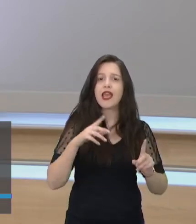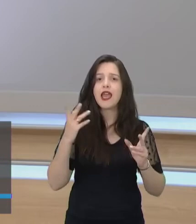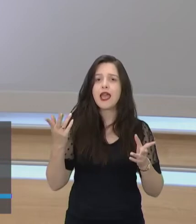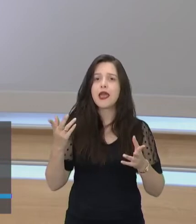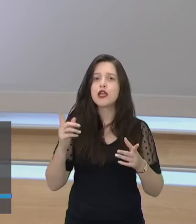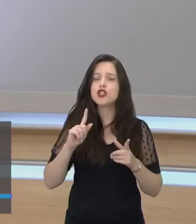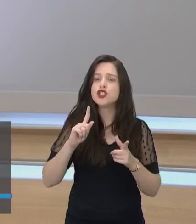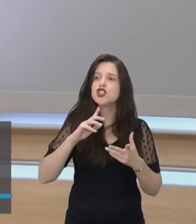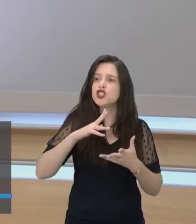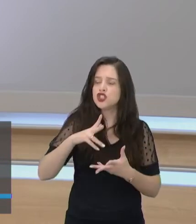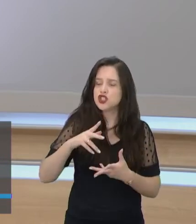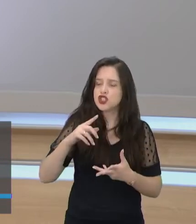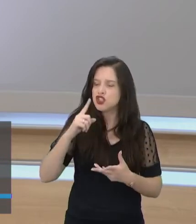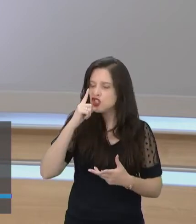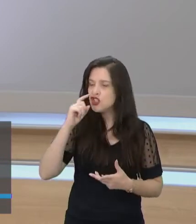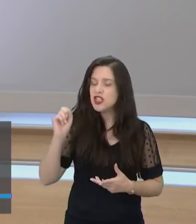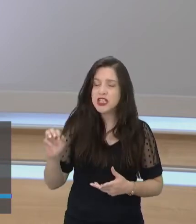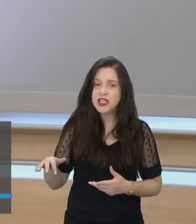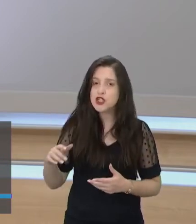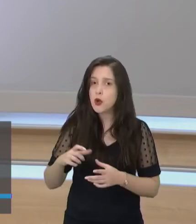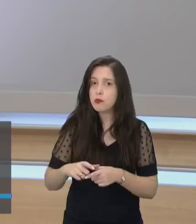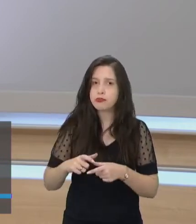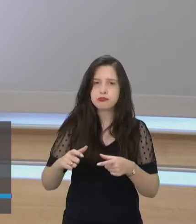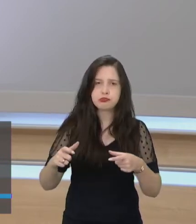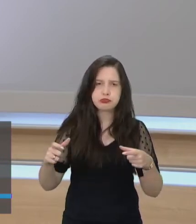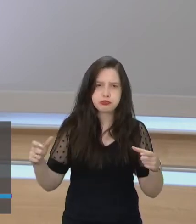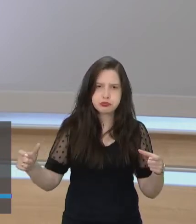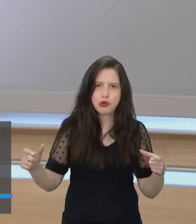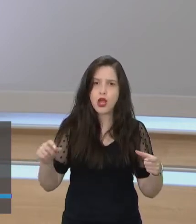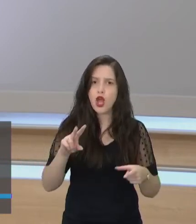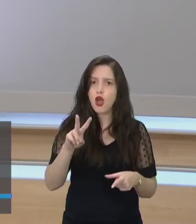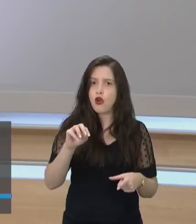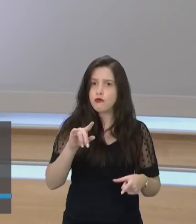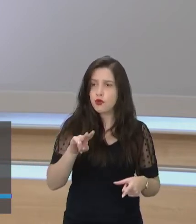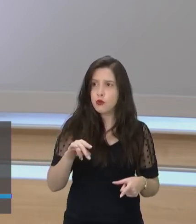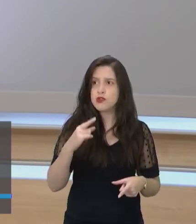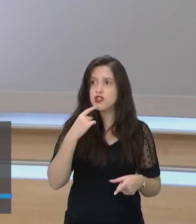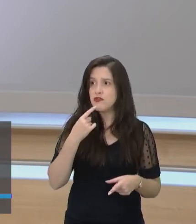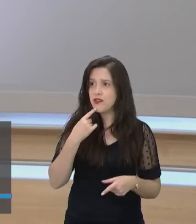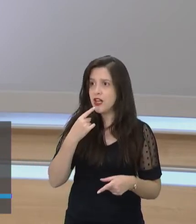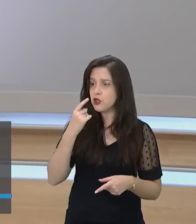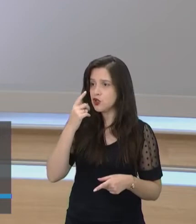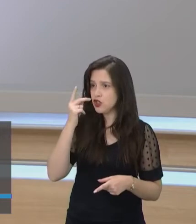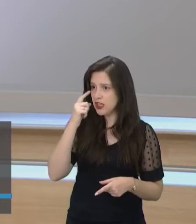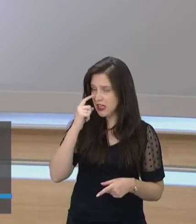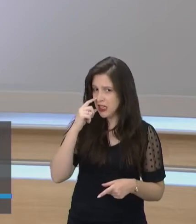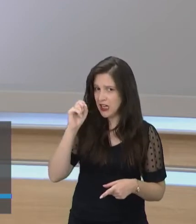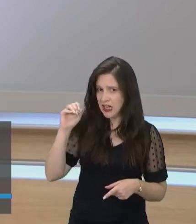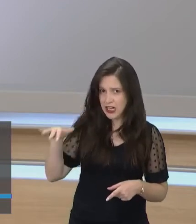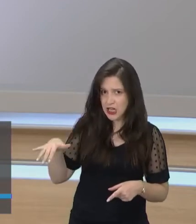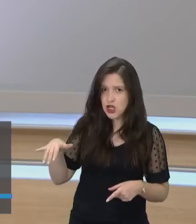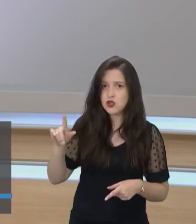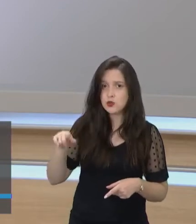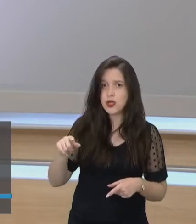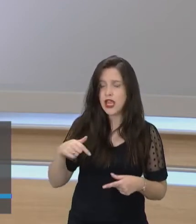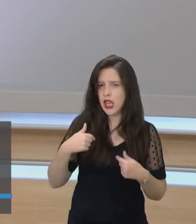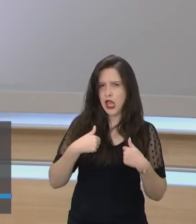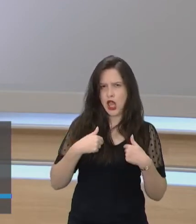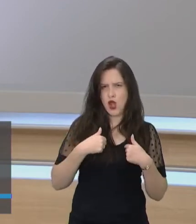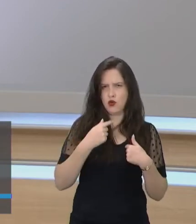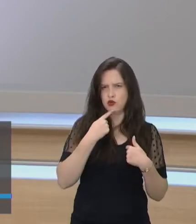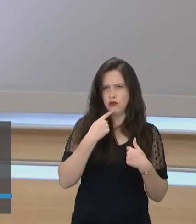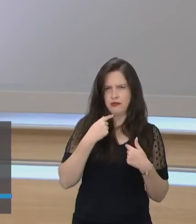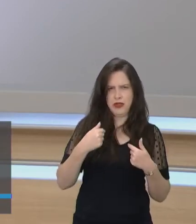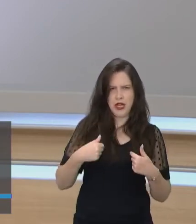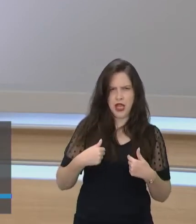gerar mais lixo, também aumenta esse volume de lixo que a gente está falando de uma maneira muito expressiva. Porque não sou eu que estou gerando